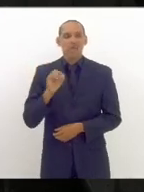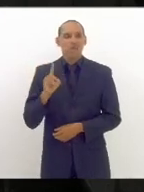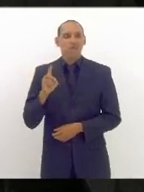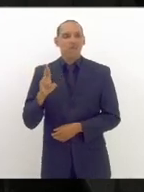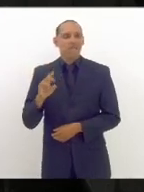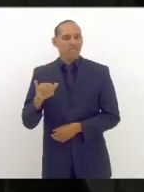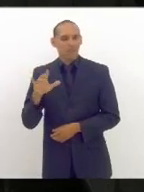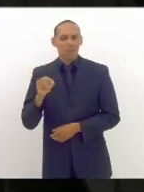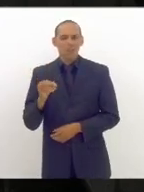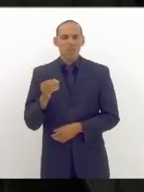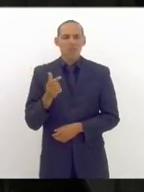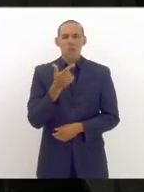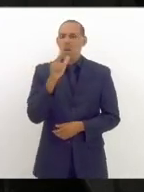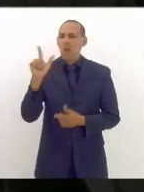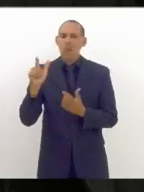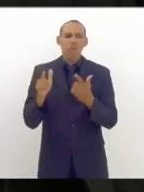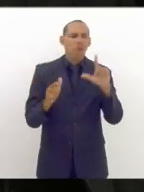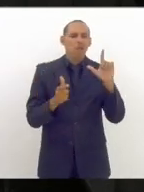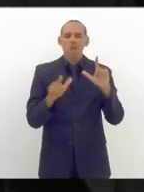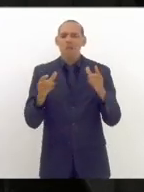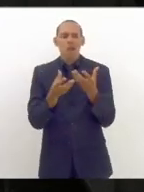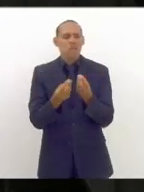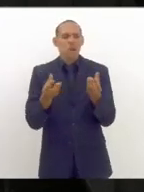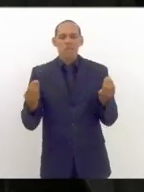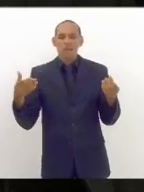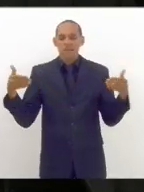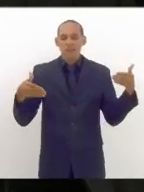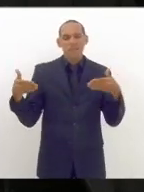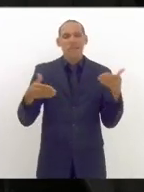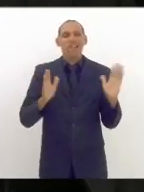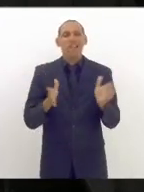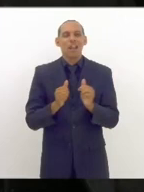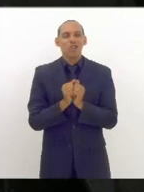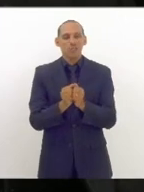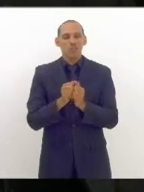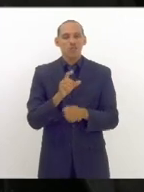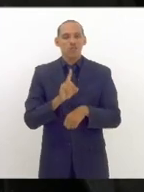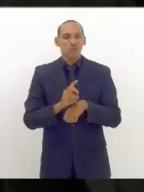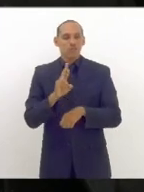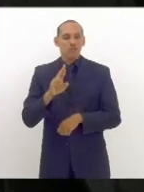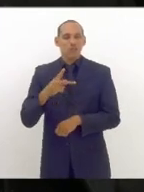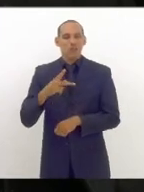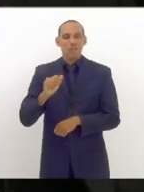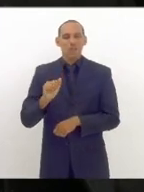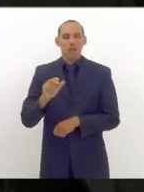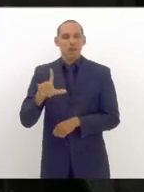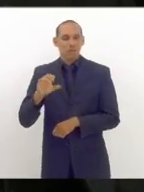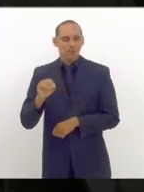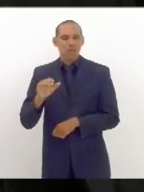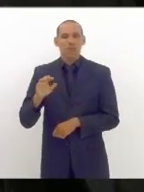Saudar aqui tantas outras pessoas que já tiveram aqui, com o Dr. Paulo Niemeyer, como